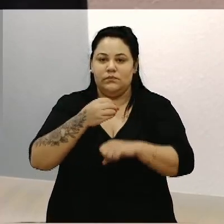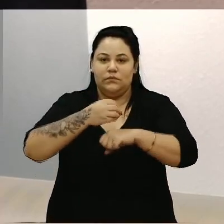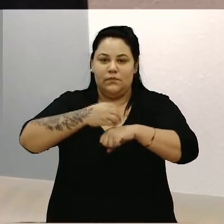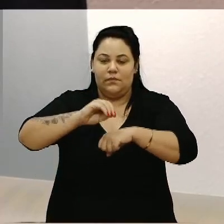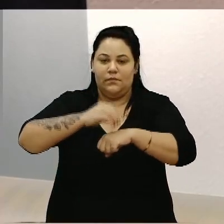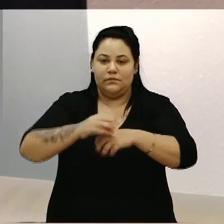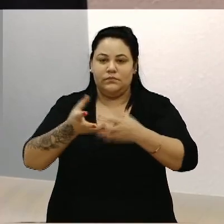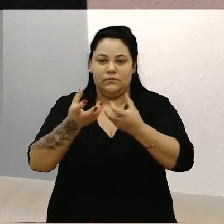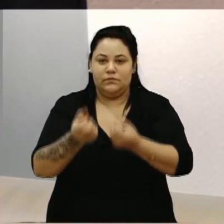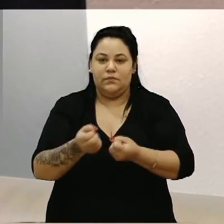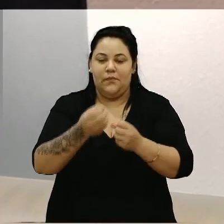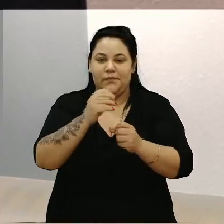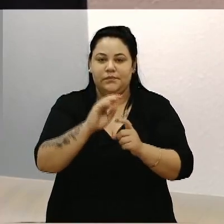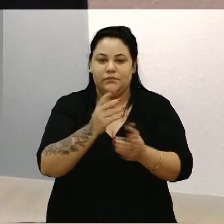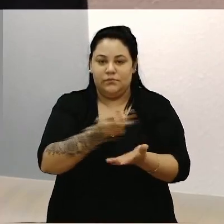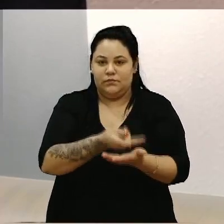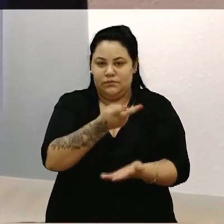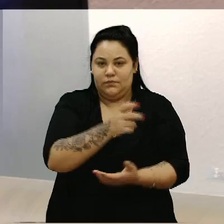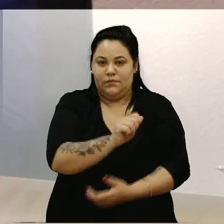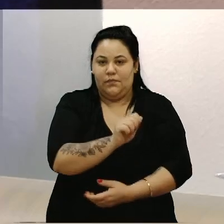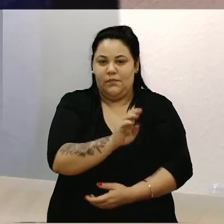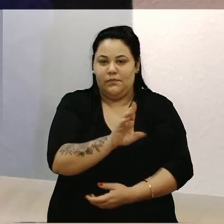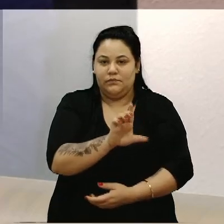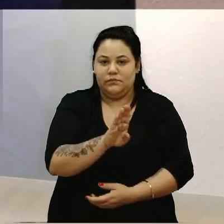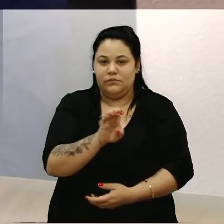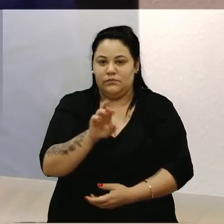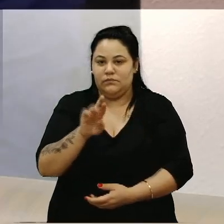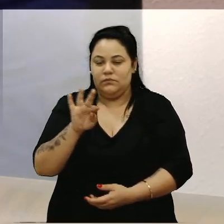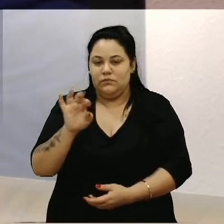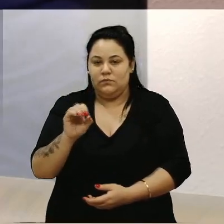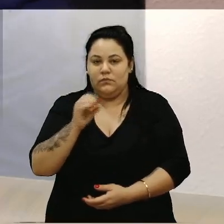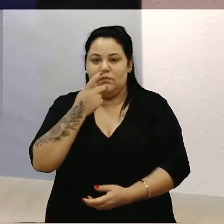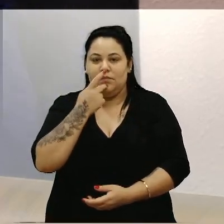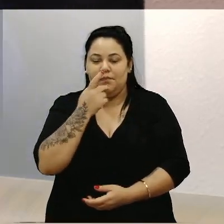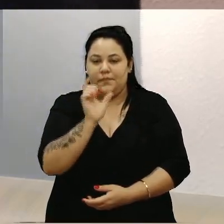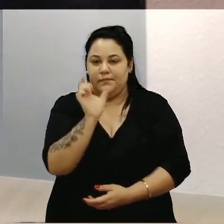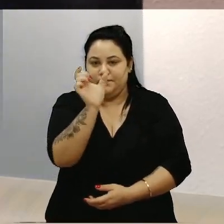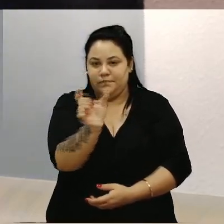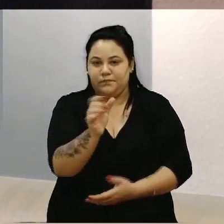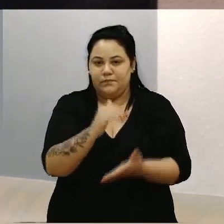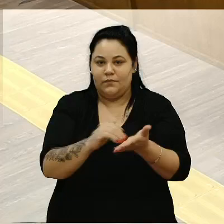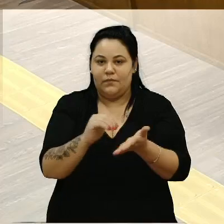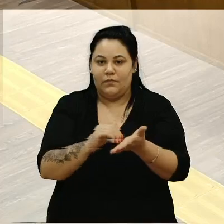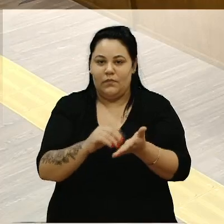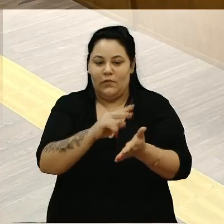comenda Alberto Arioli. Com a palavra o primeiro secretário para a leitura do requerimento.